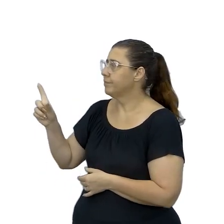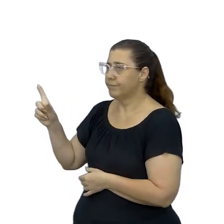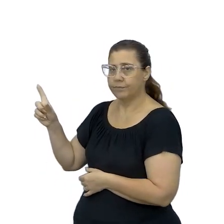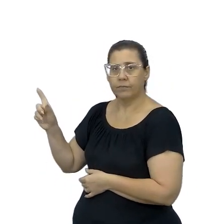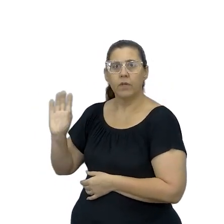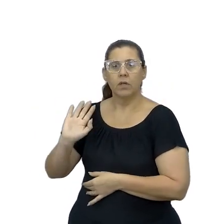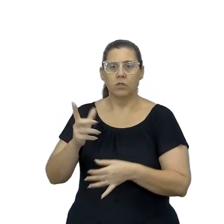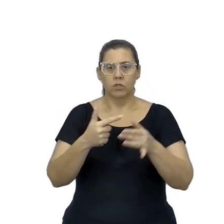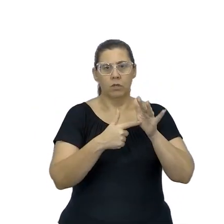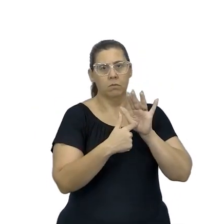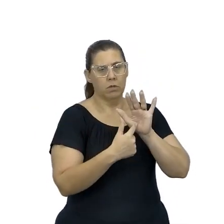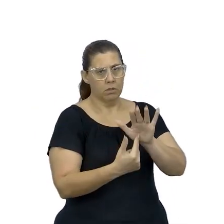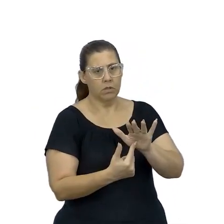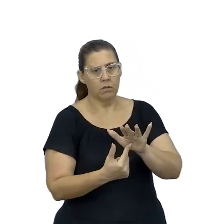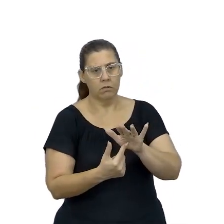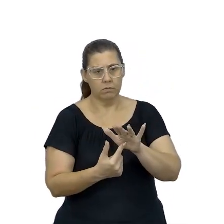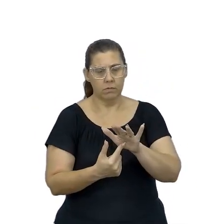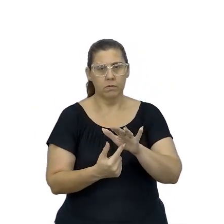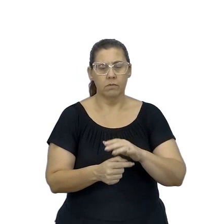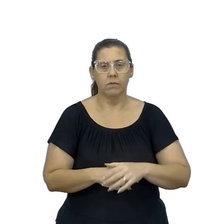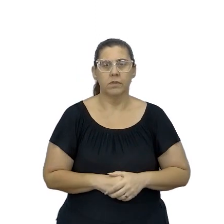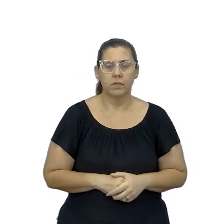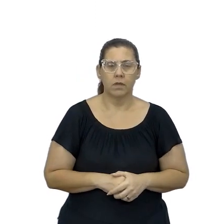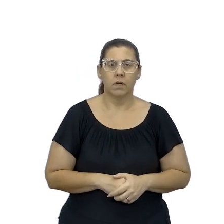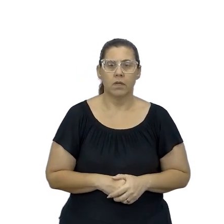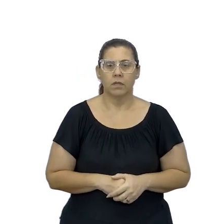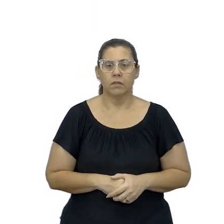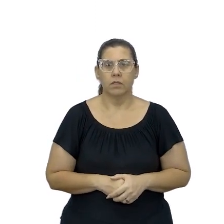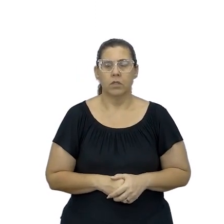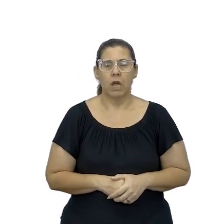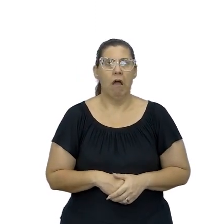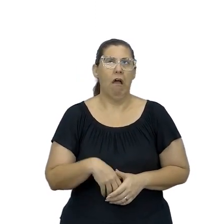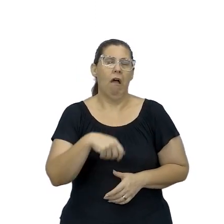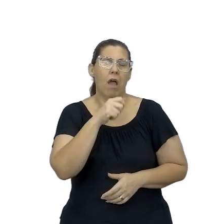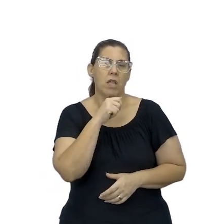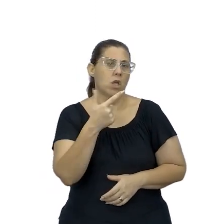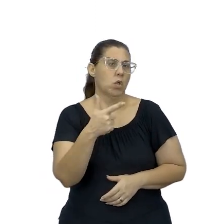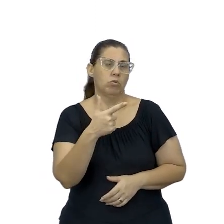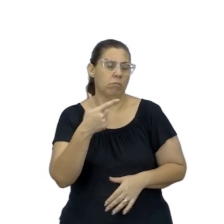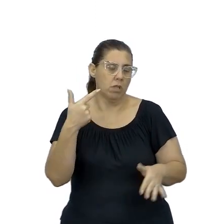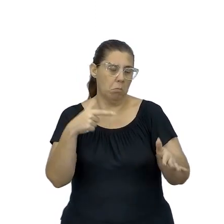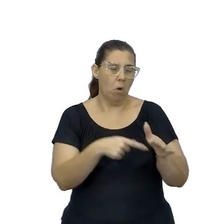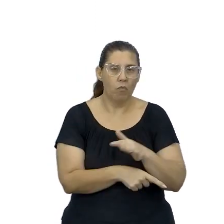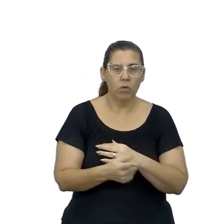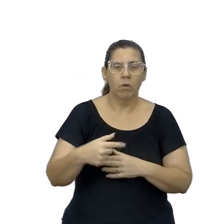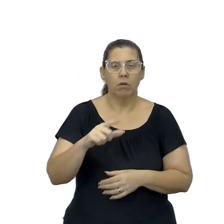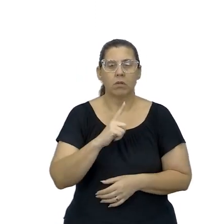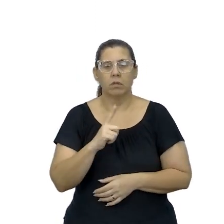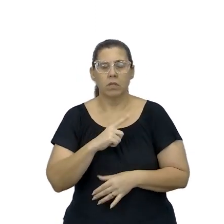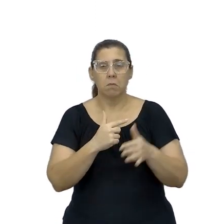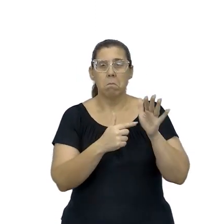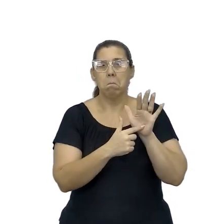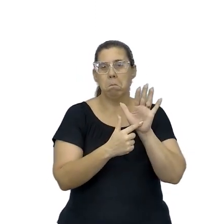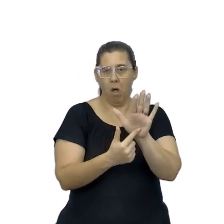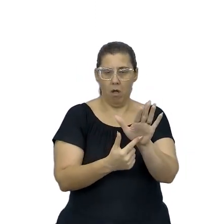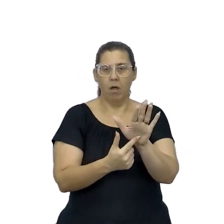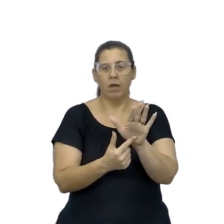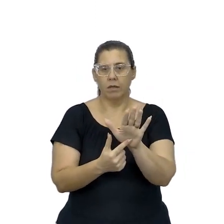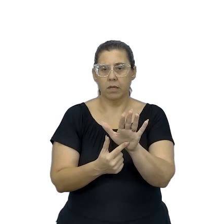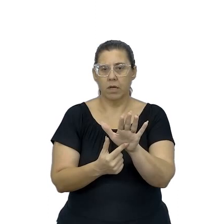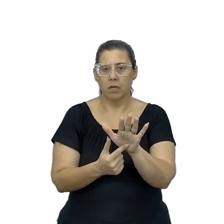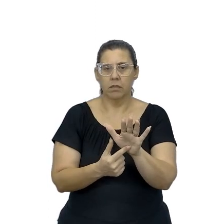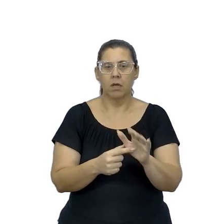de uma maneira um pouco, não tínhamos ainda esse aprofundamento que a gente acabou de ter, que me demonstra de verdade